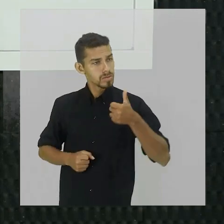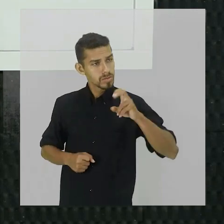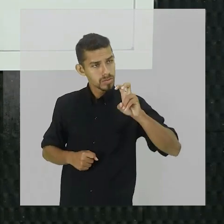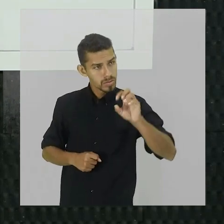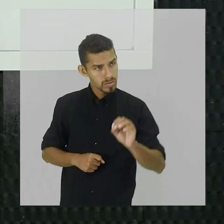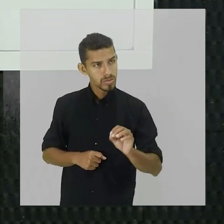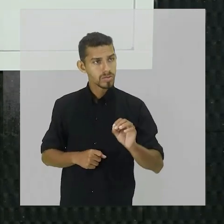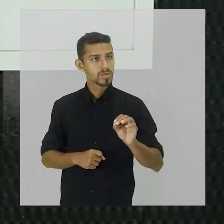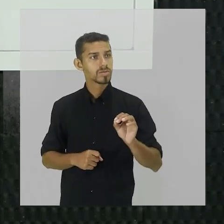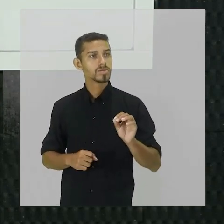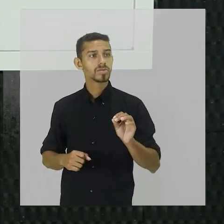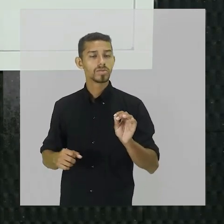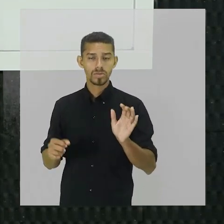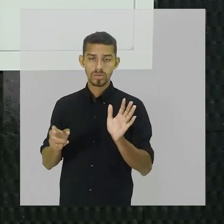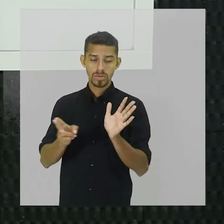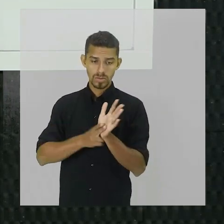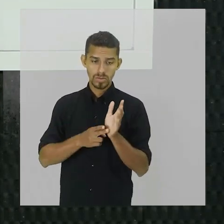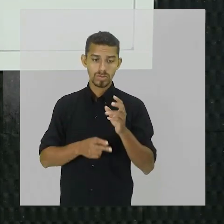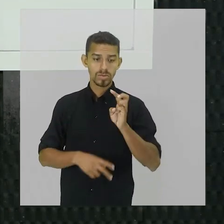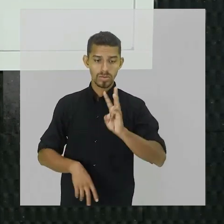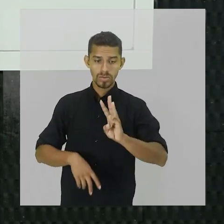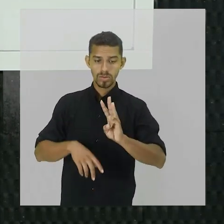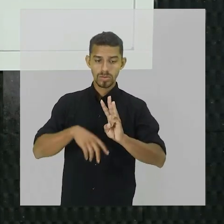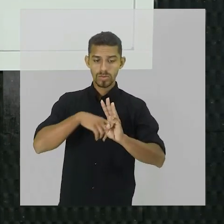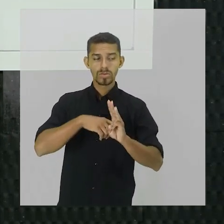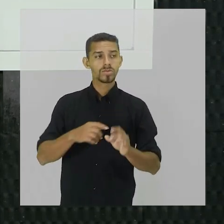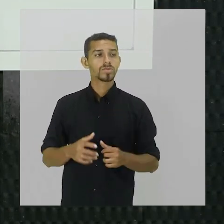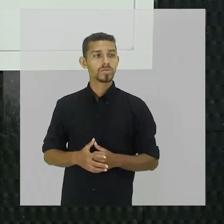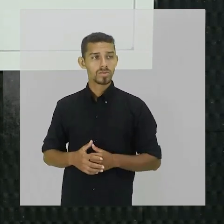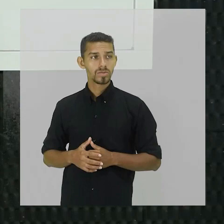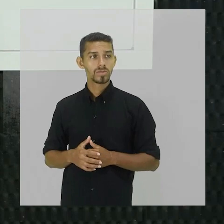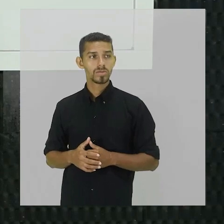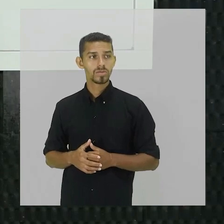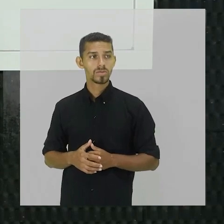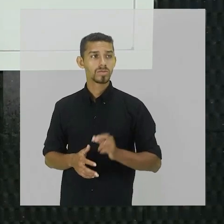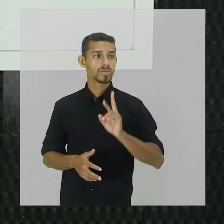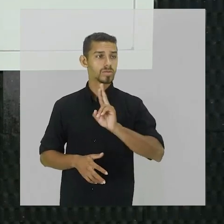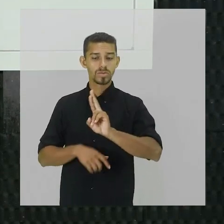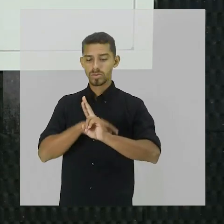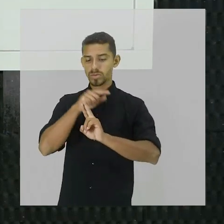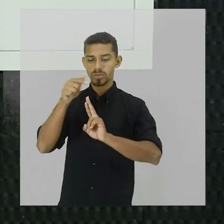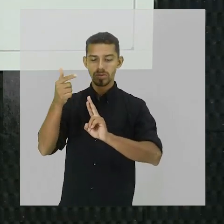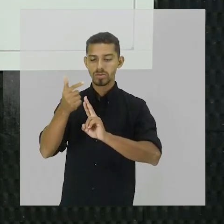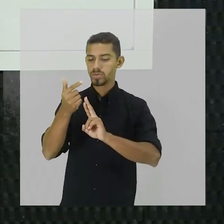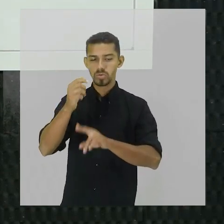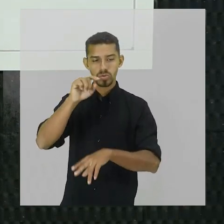igual o π, que vale 3. O raio ao quadrado, eu não sei quem é,